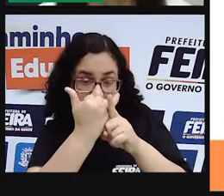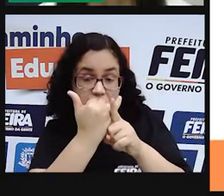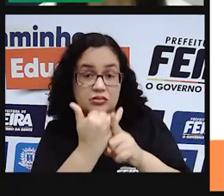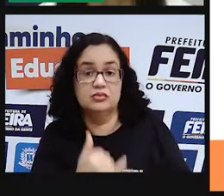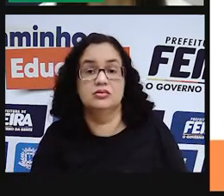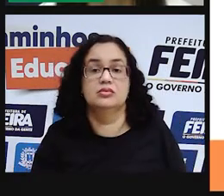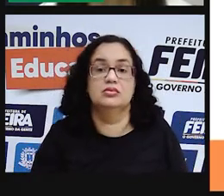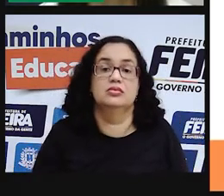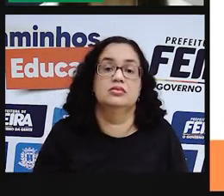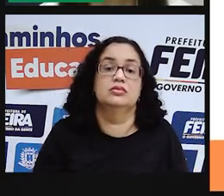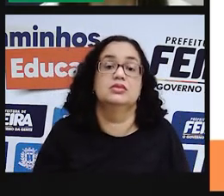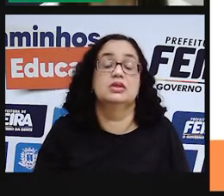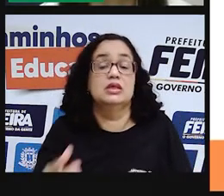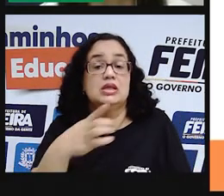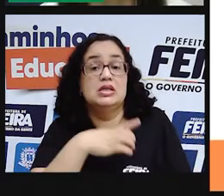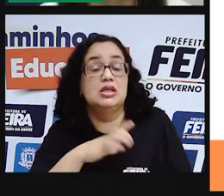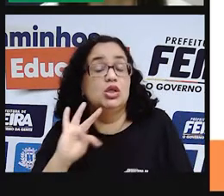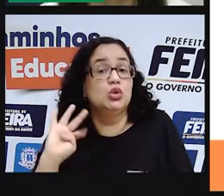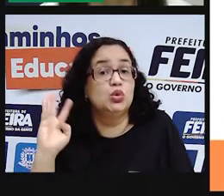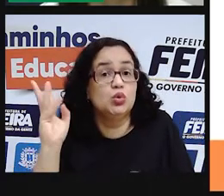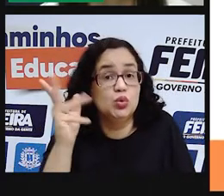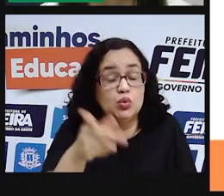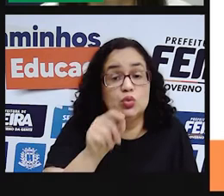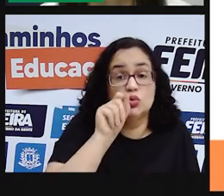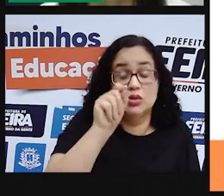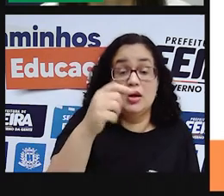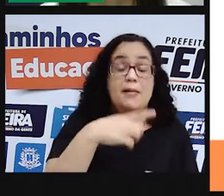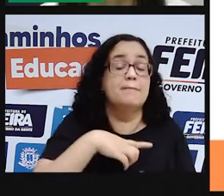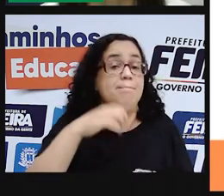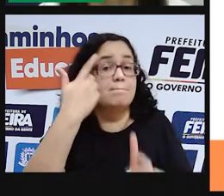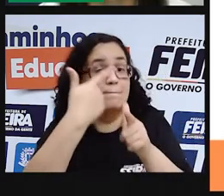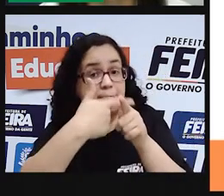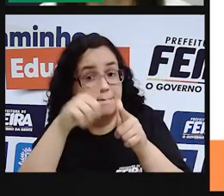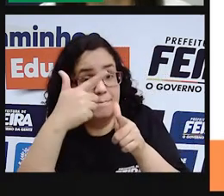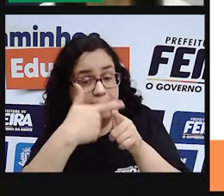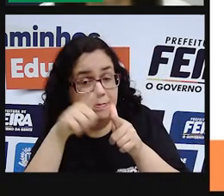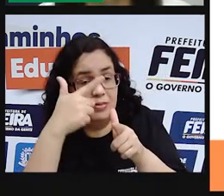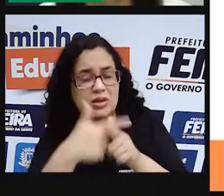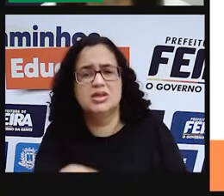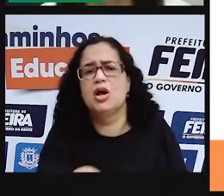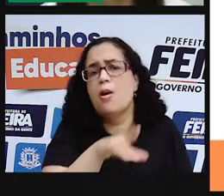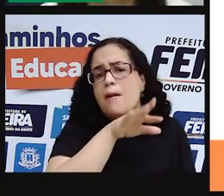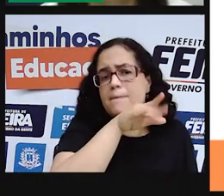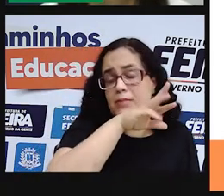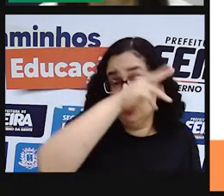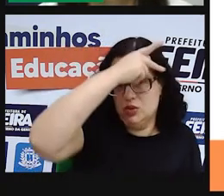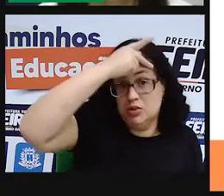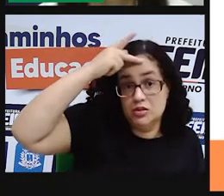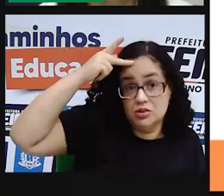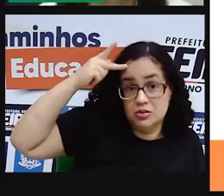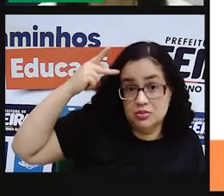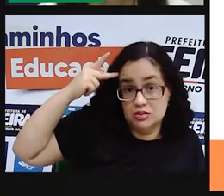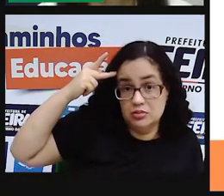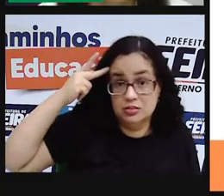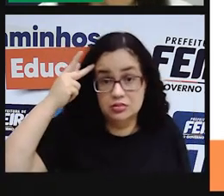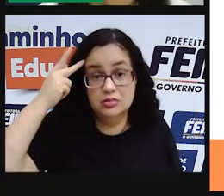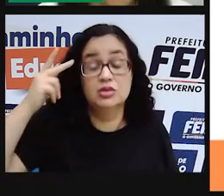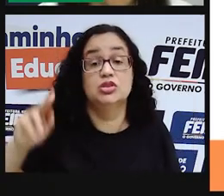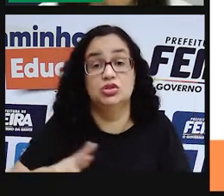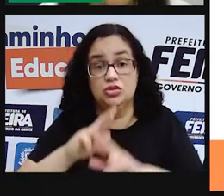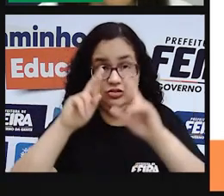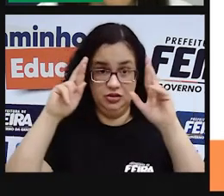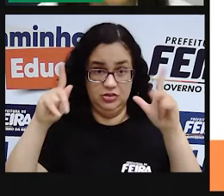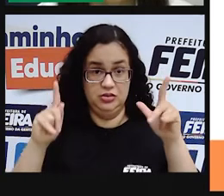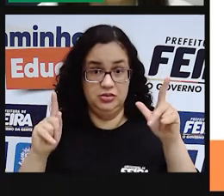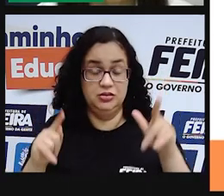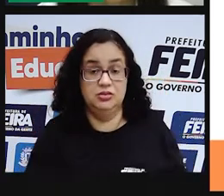fato, sendo todas essas questões problemáticas porque fazem mal a alguém, mas em níveis